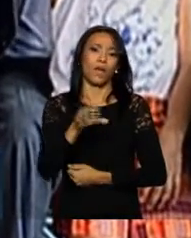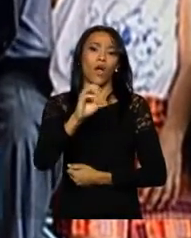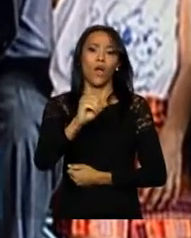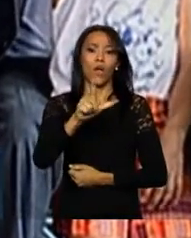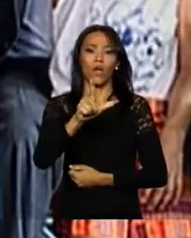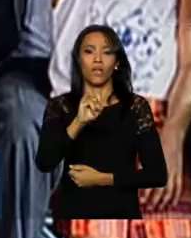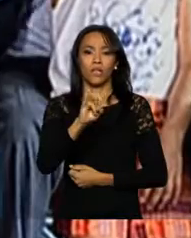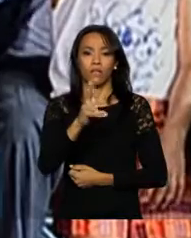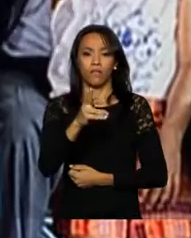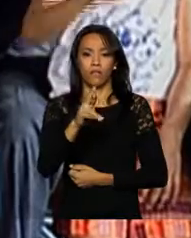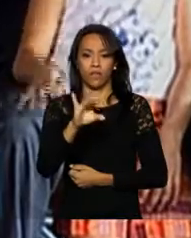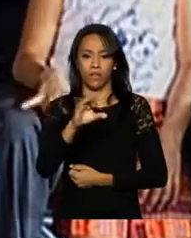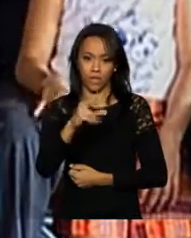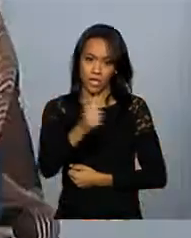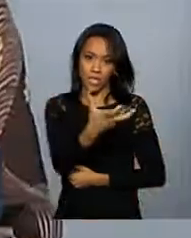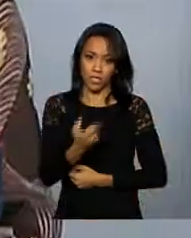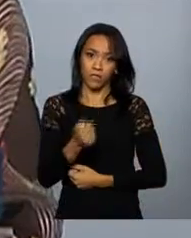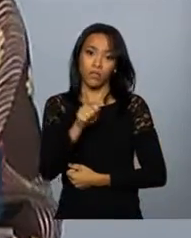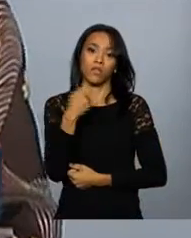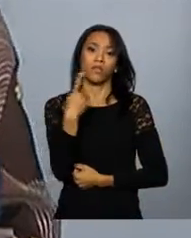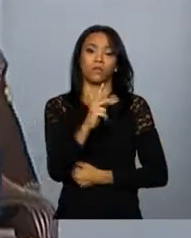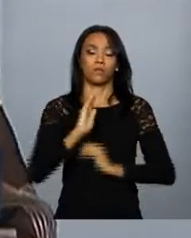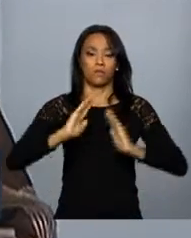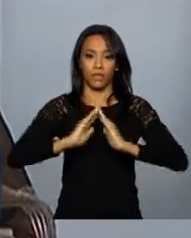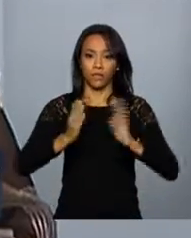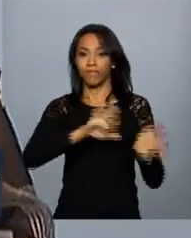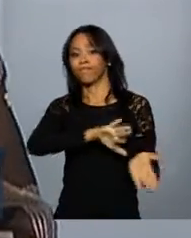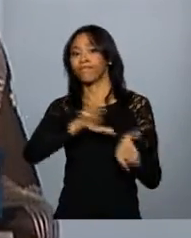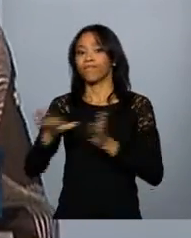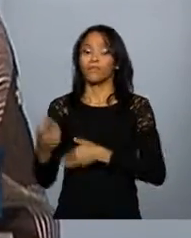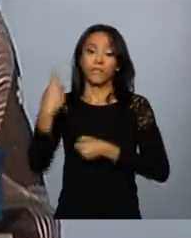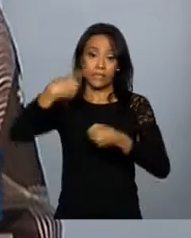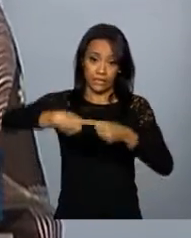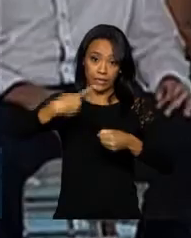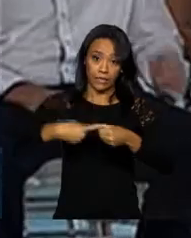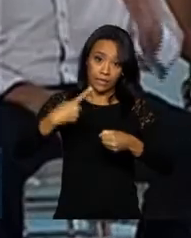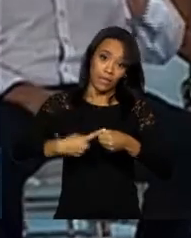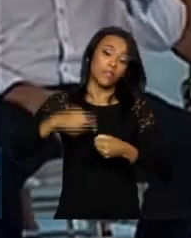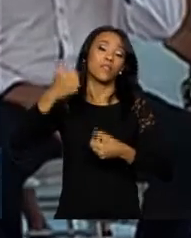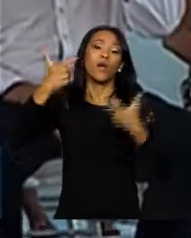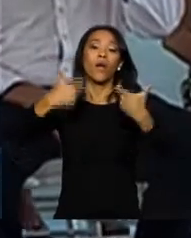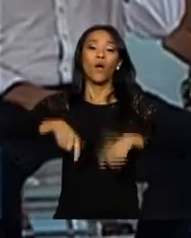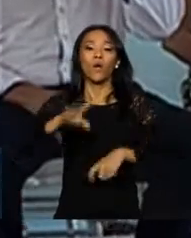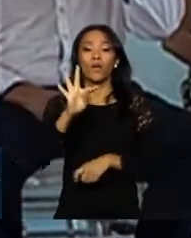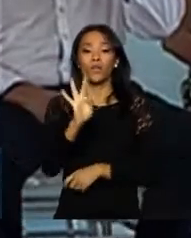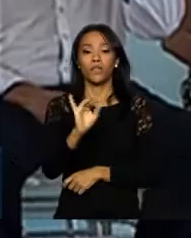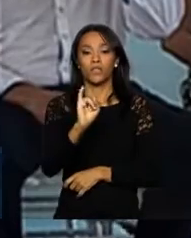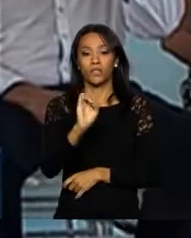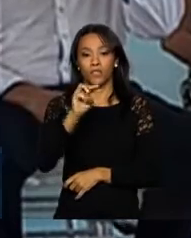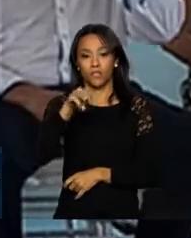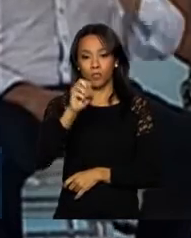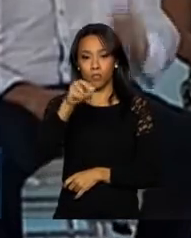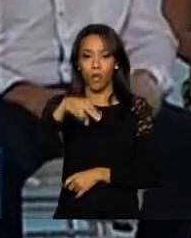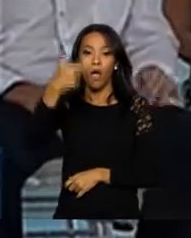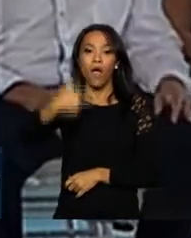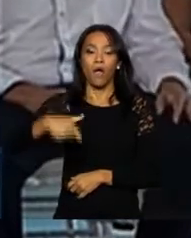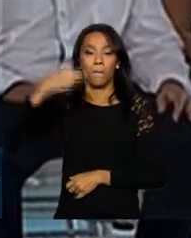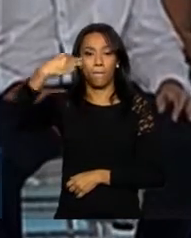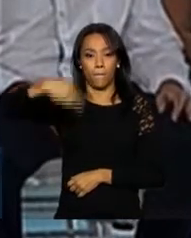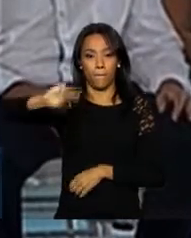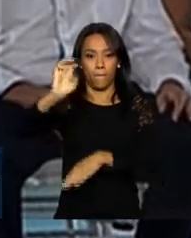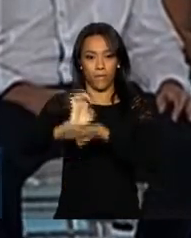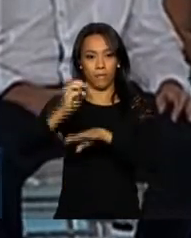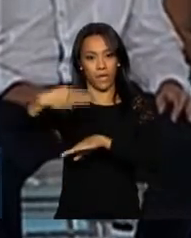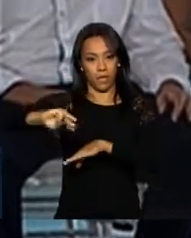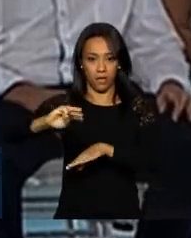recebeu a chave da casa própria. Em Timon, no Maranhão, cumprimento a ministra